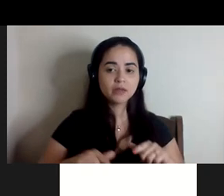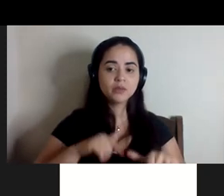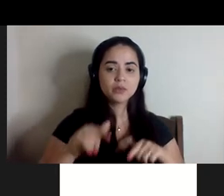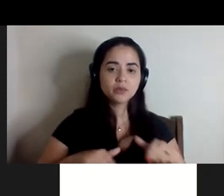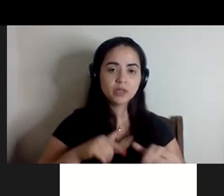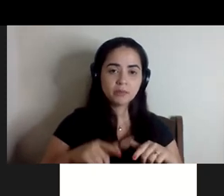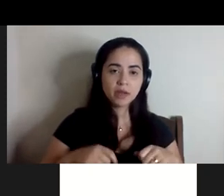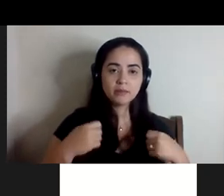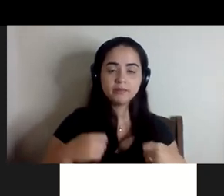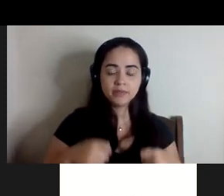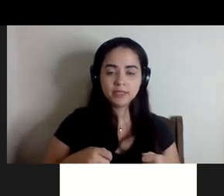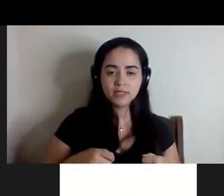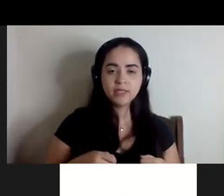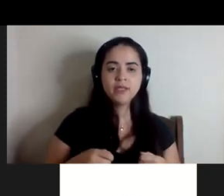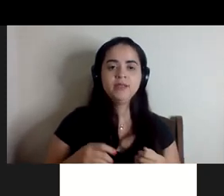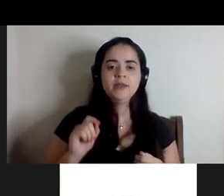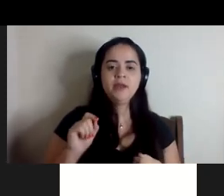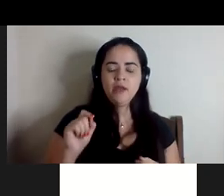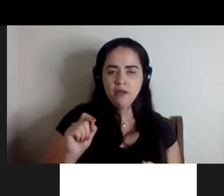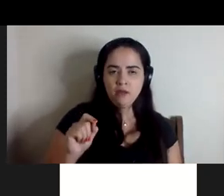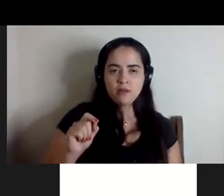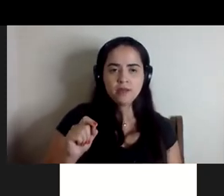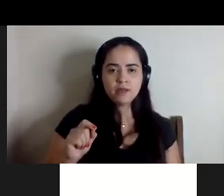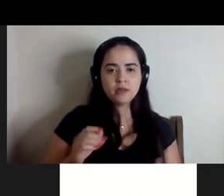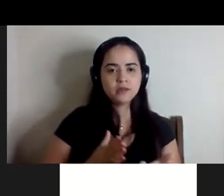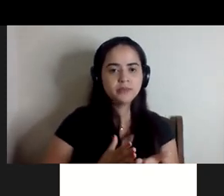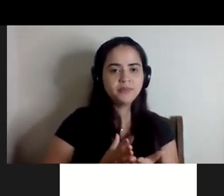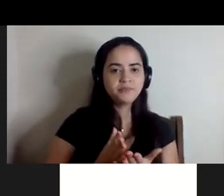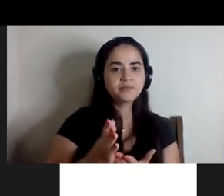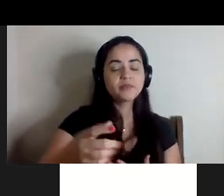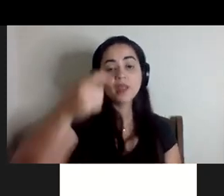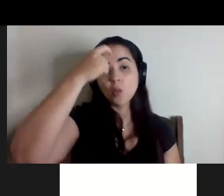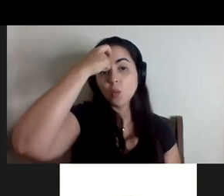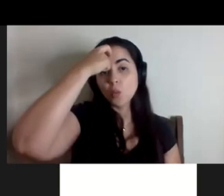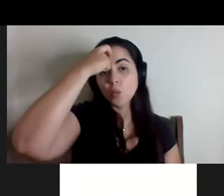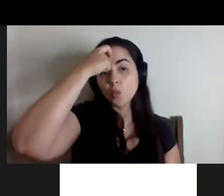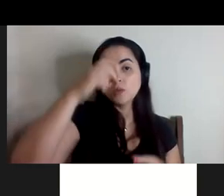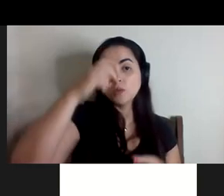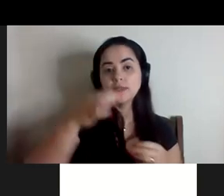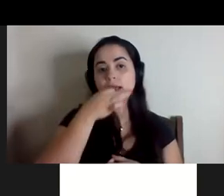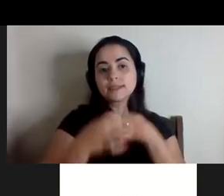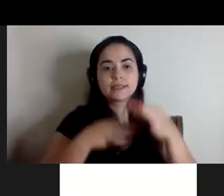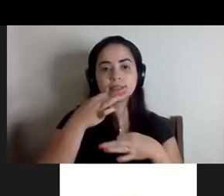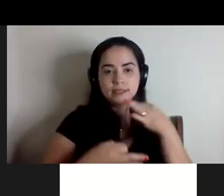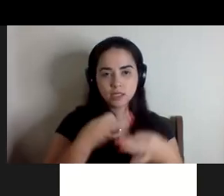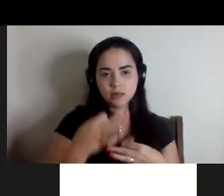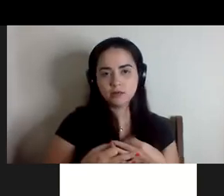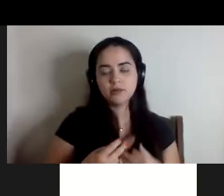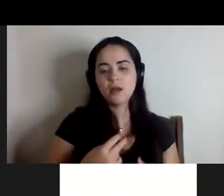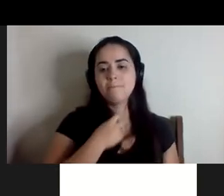ser, né, precisa passar por essa consciência crítica, né? Ele não